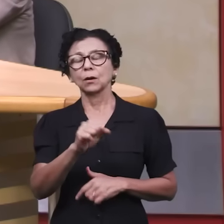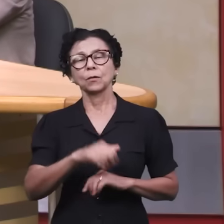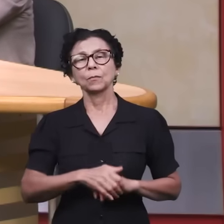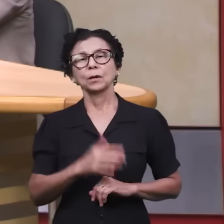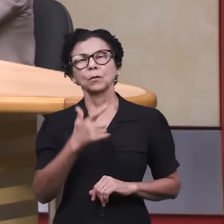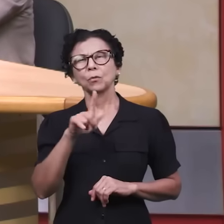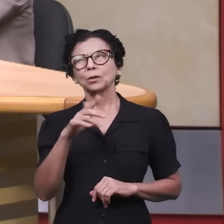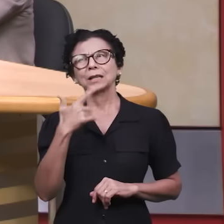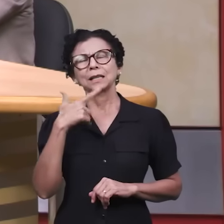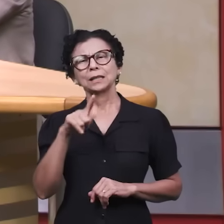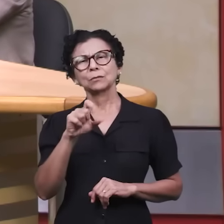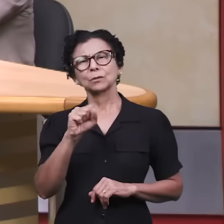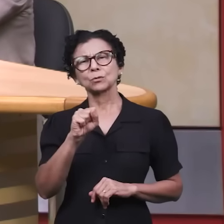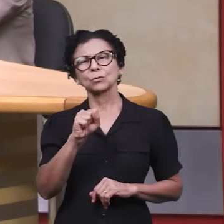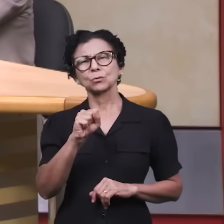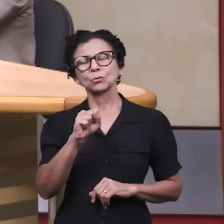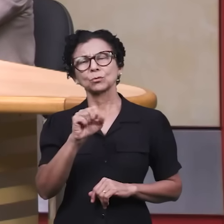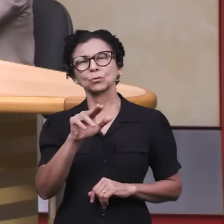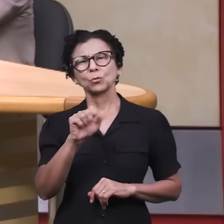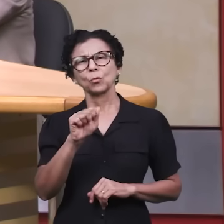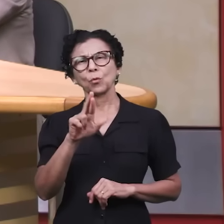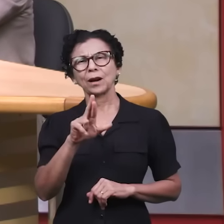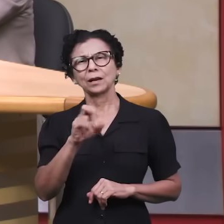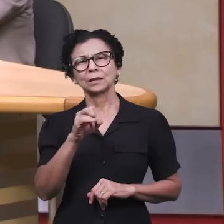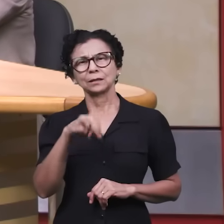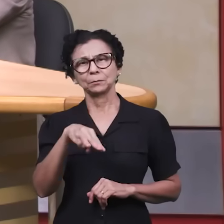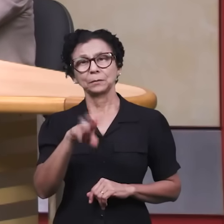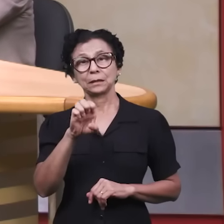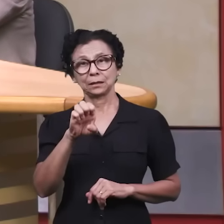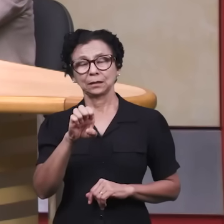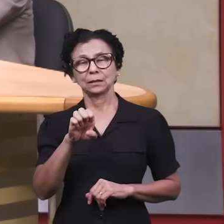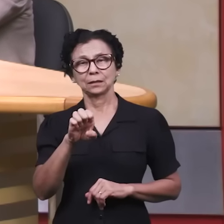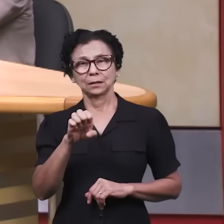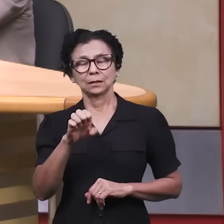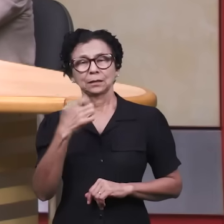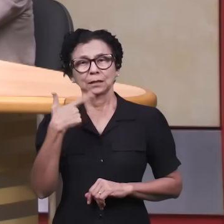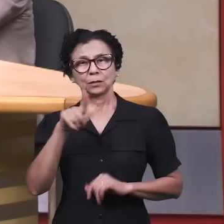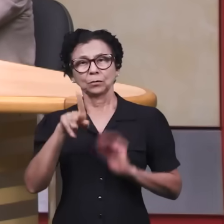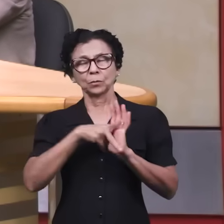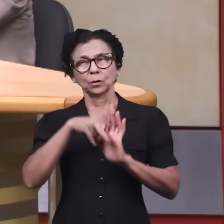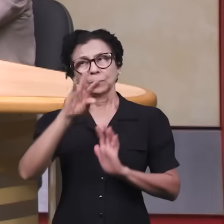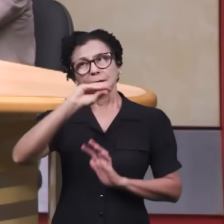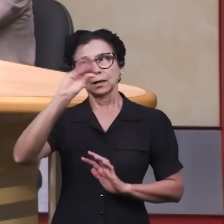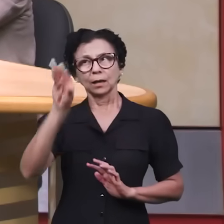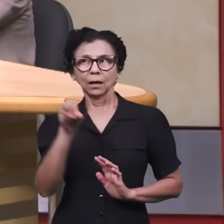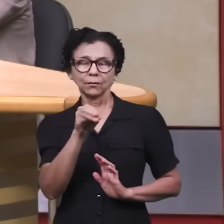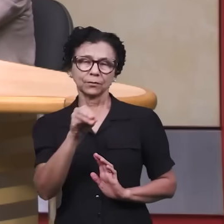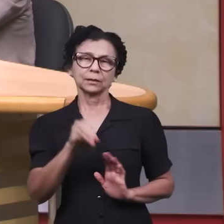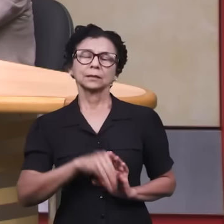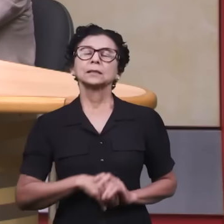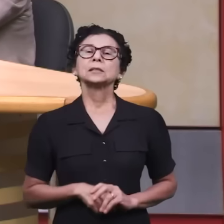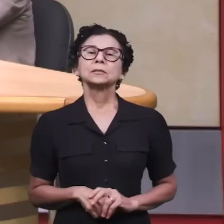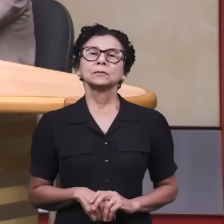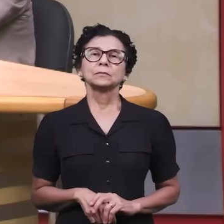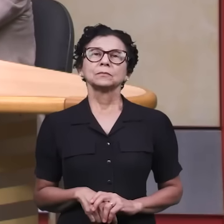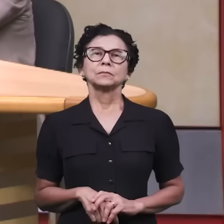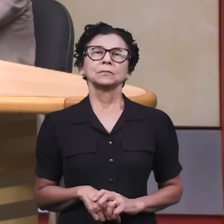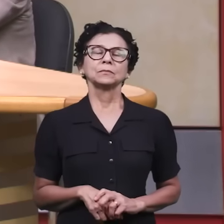de crianças em Swahili, que é uma língua africana. Então a gente percebe que há realmente um envolvimento de